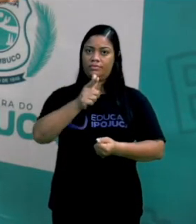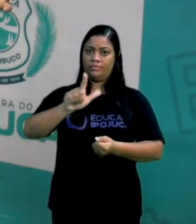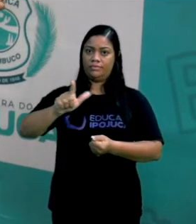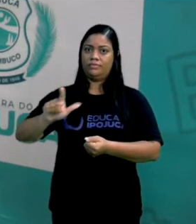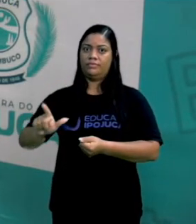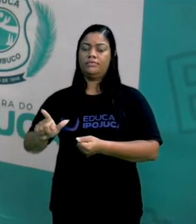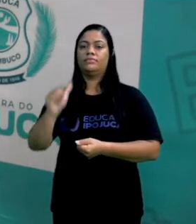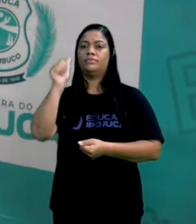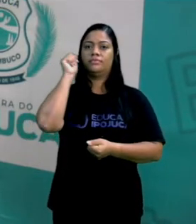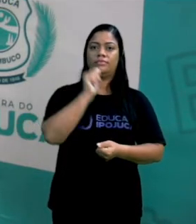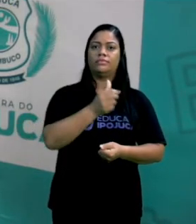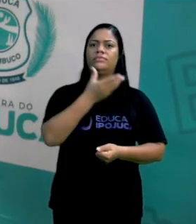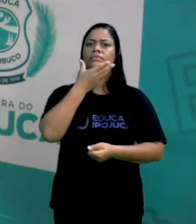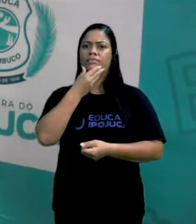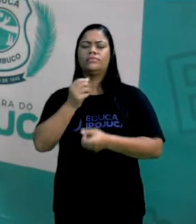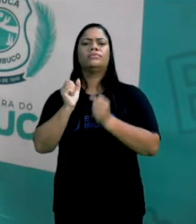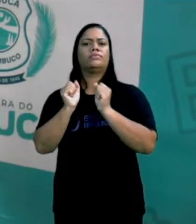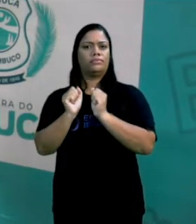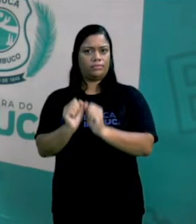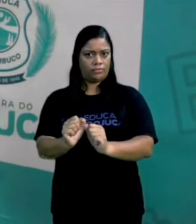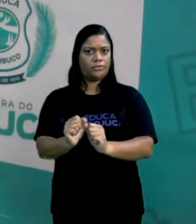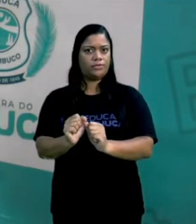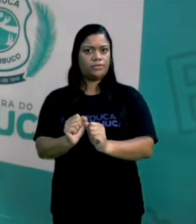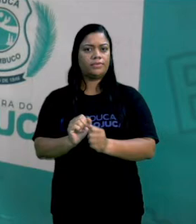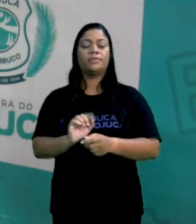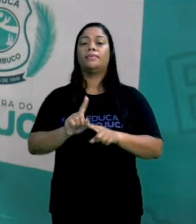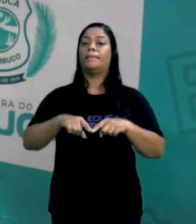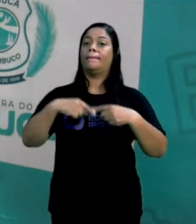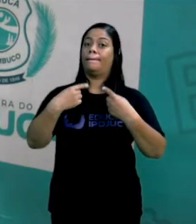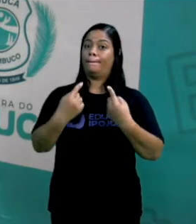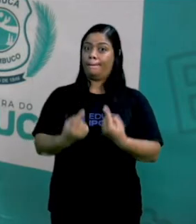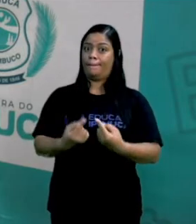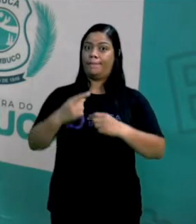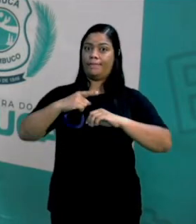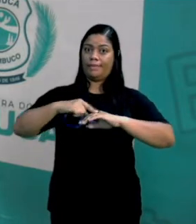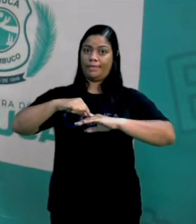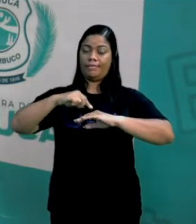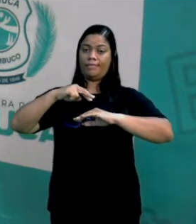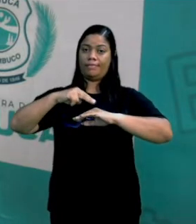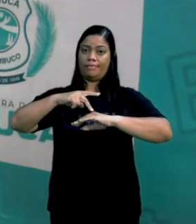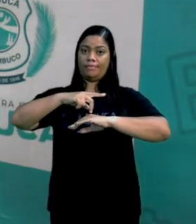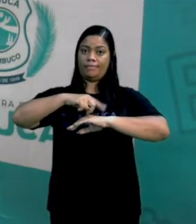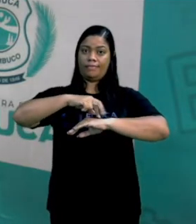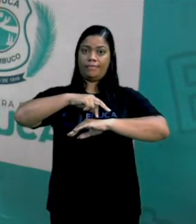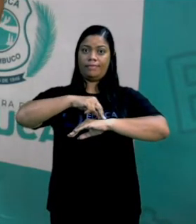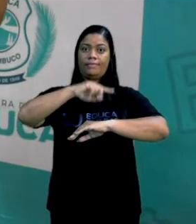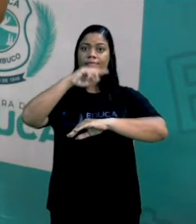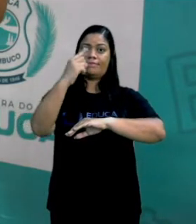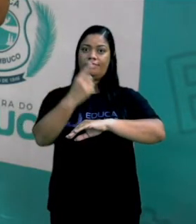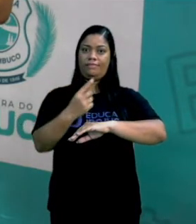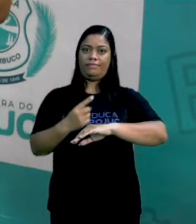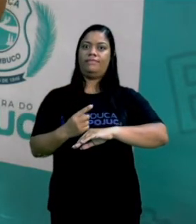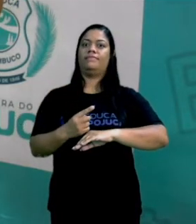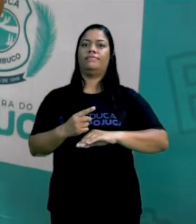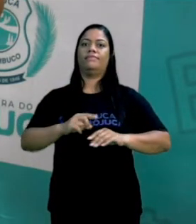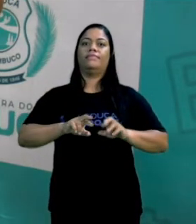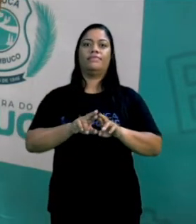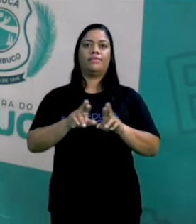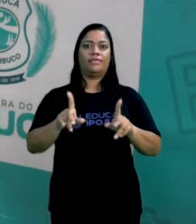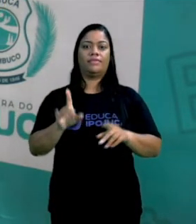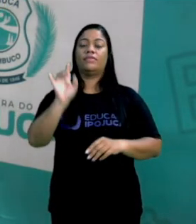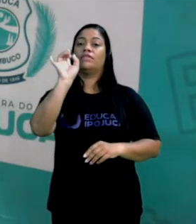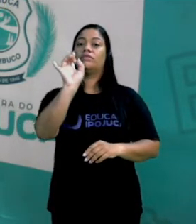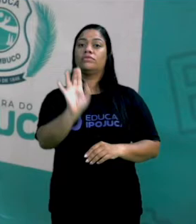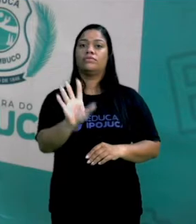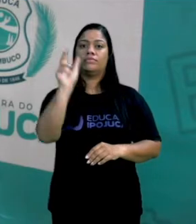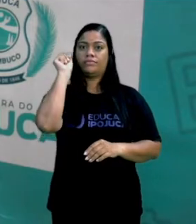ginásticas, tanto as mulheres quanto os homens participam dela, mas a ginástica rítmica, ela é